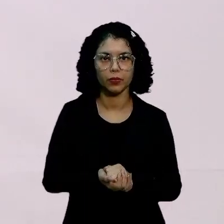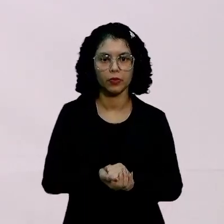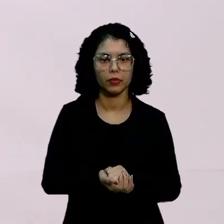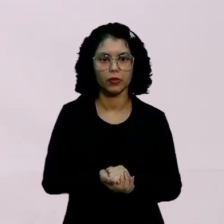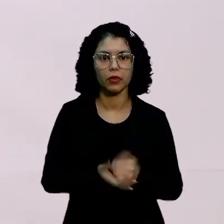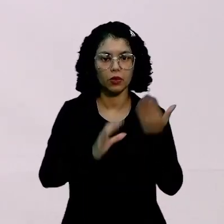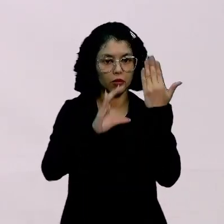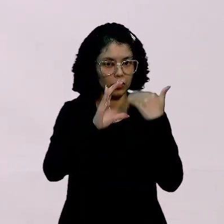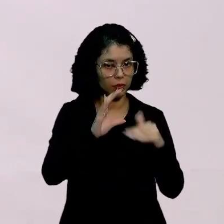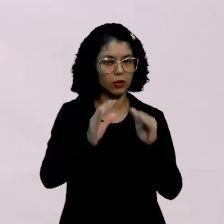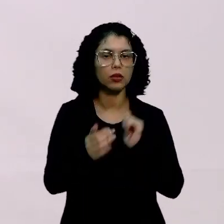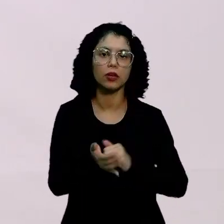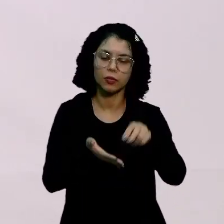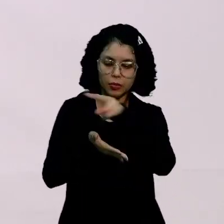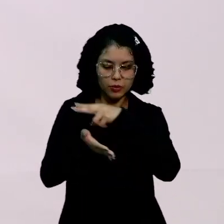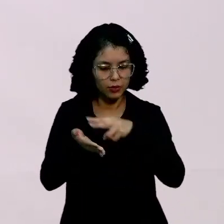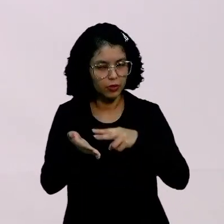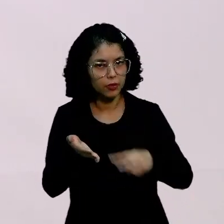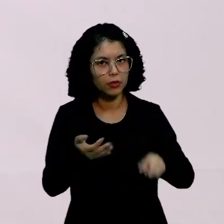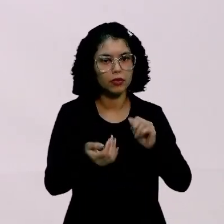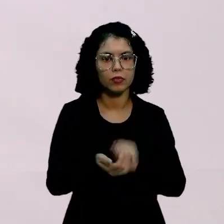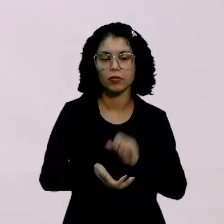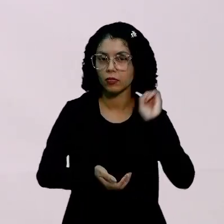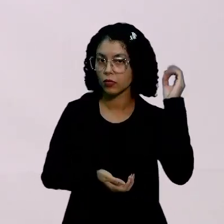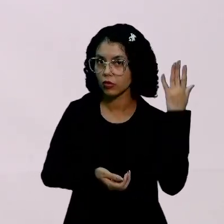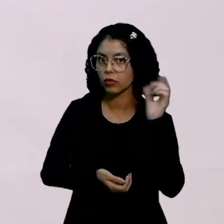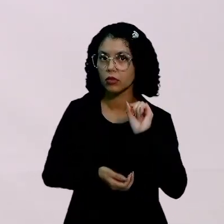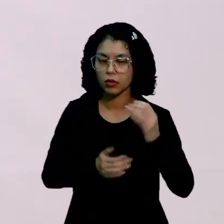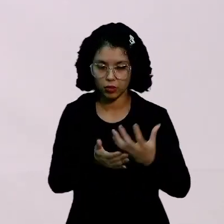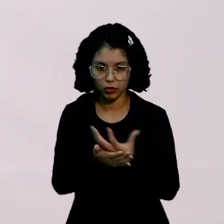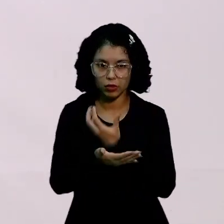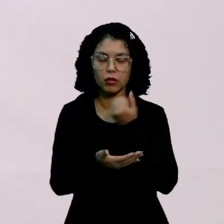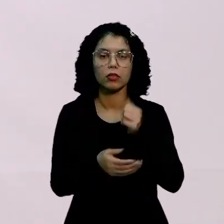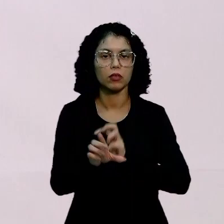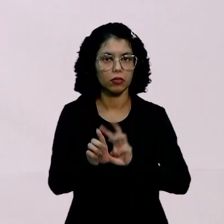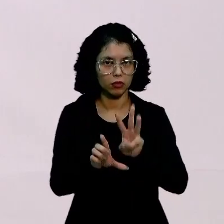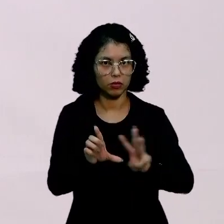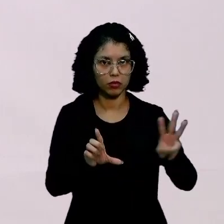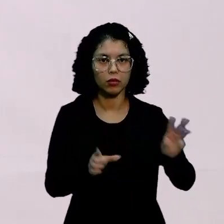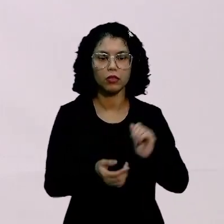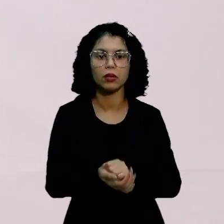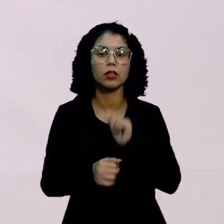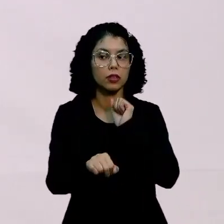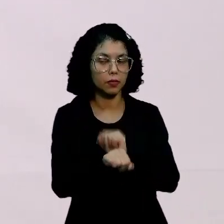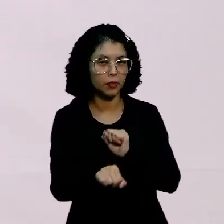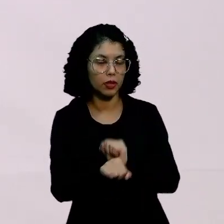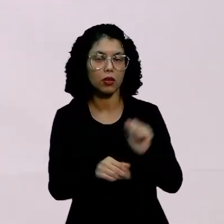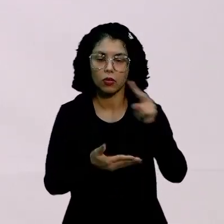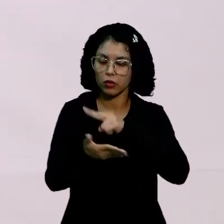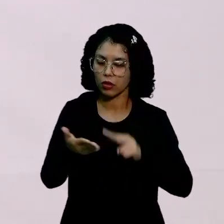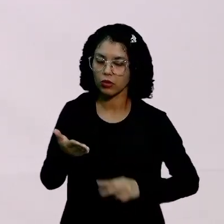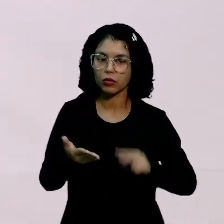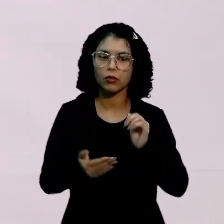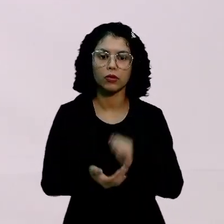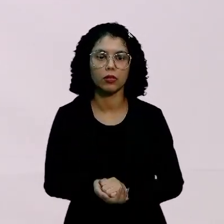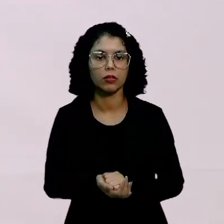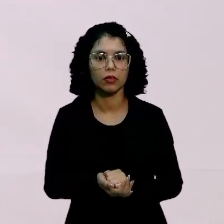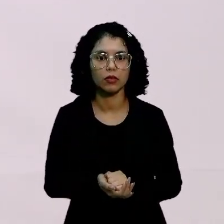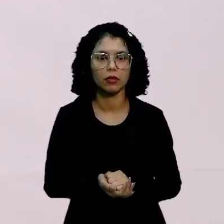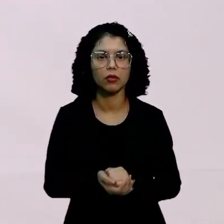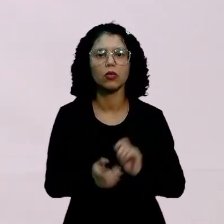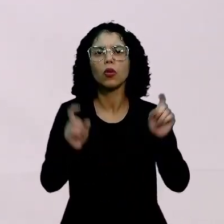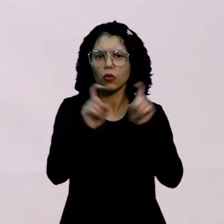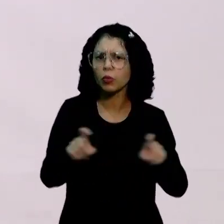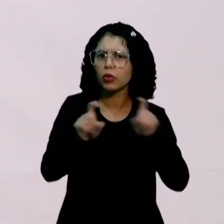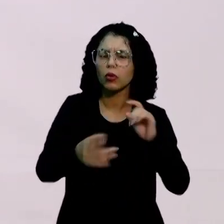uma mensagem para o leitor, né? Nesse caso aí, como foi retirado de um site, espera-se que o leitor esteja com um